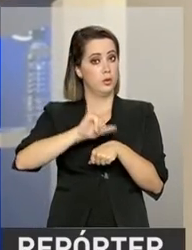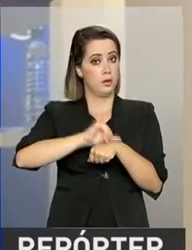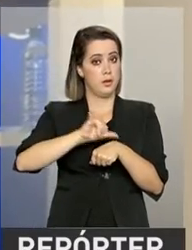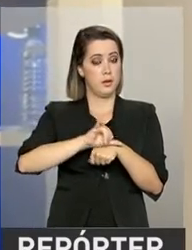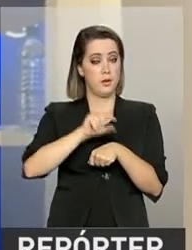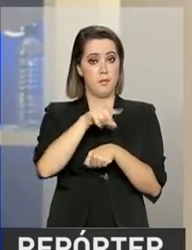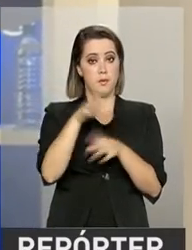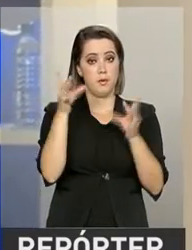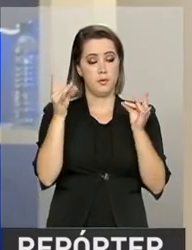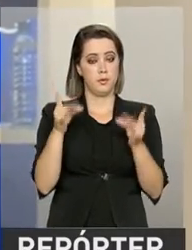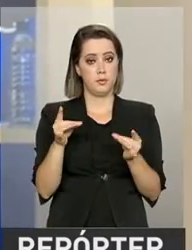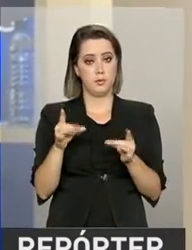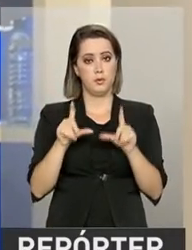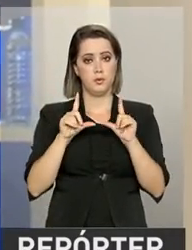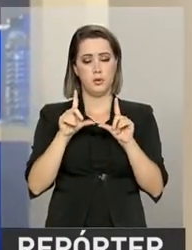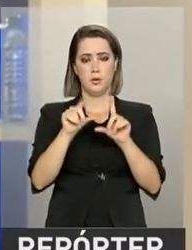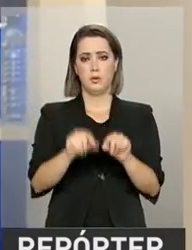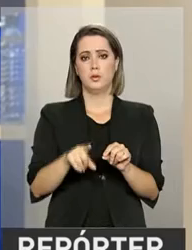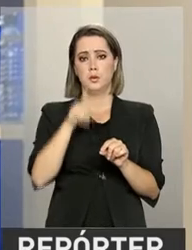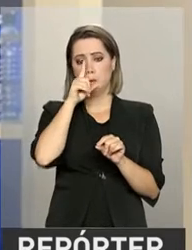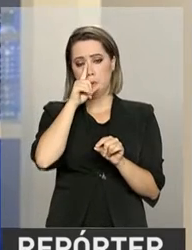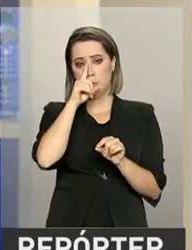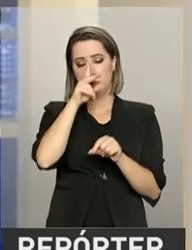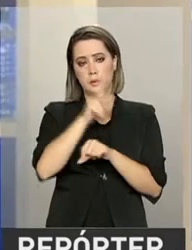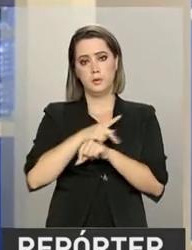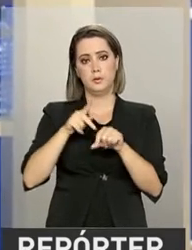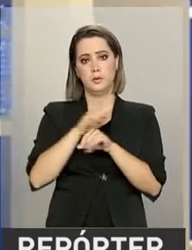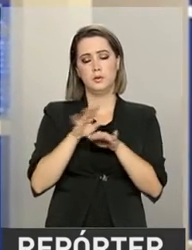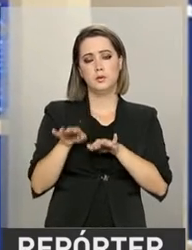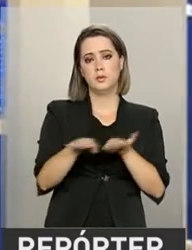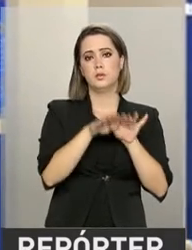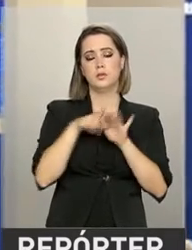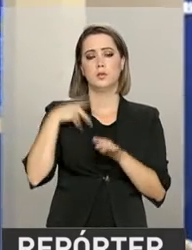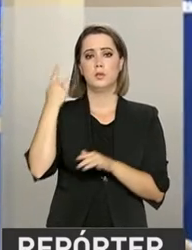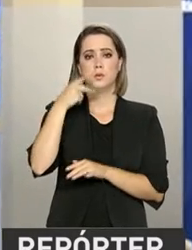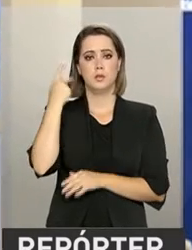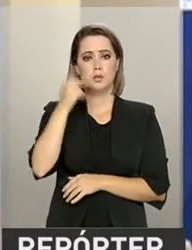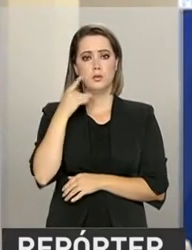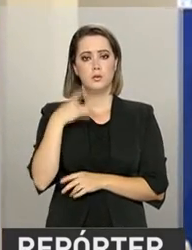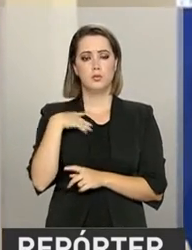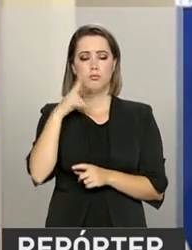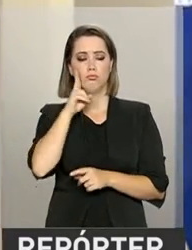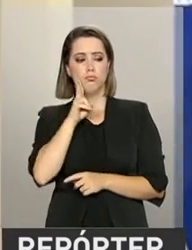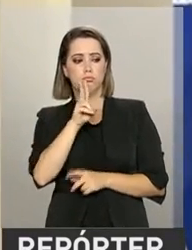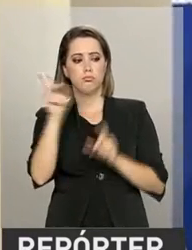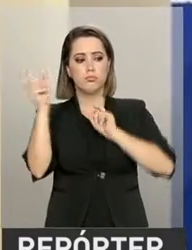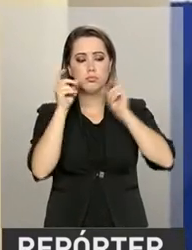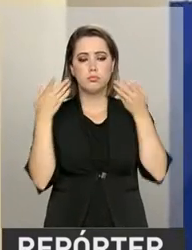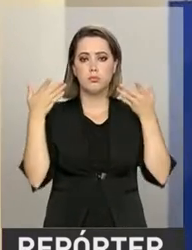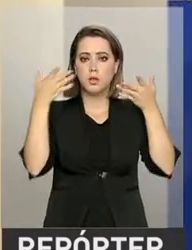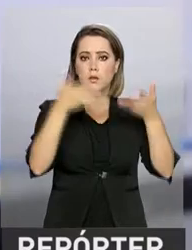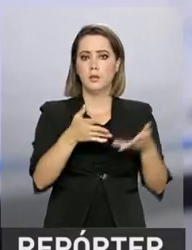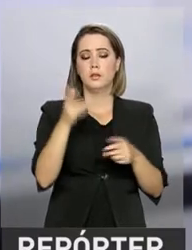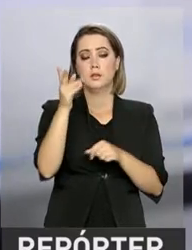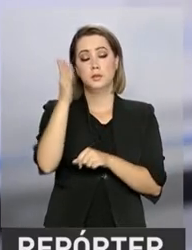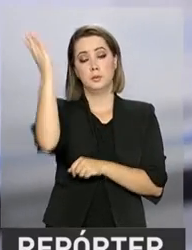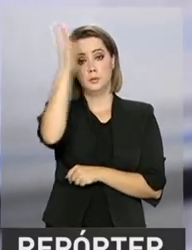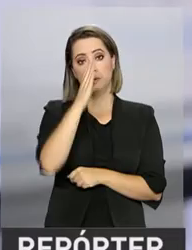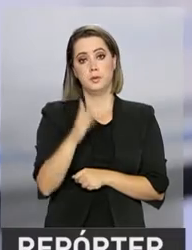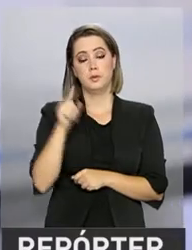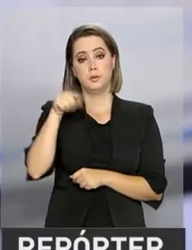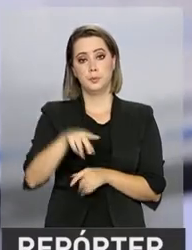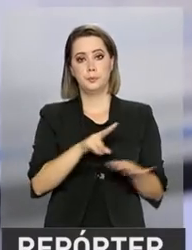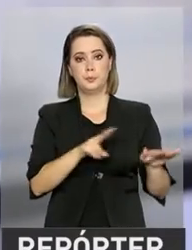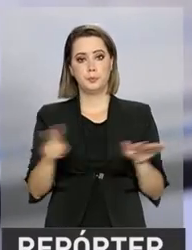destacou a diminuição do risco país e que a estabilidade política está atraindo investidores para o brasil esta semana